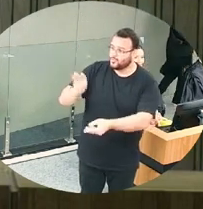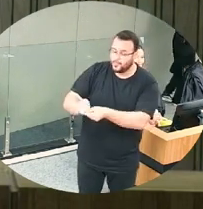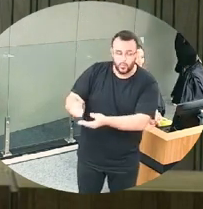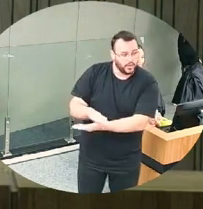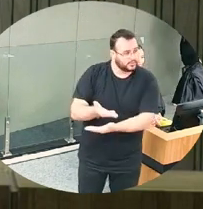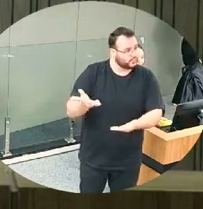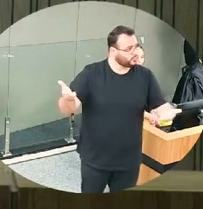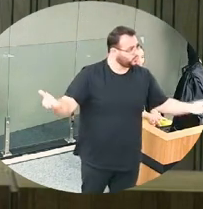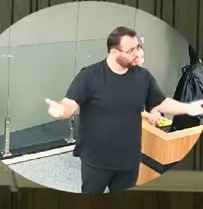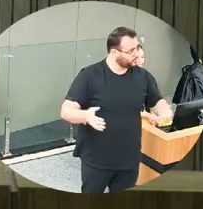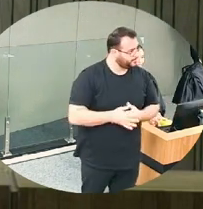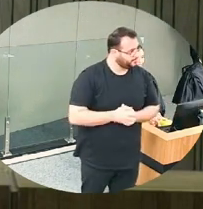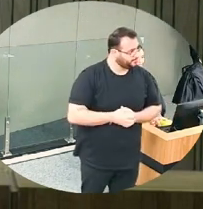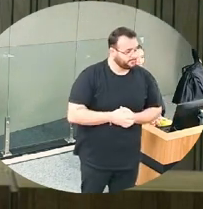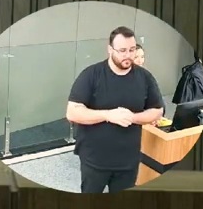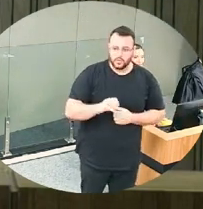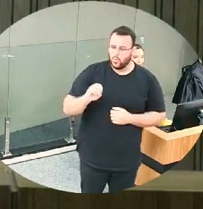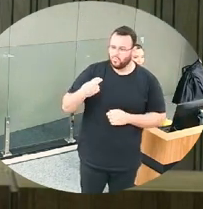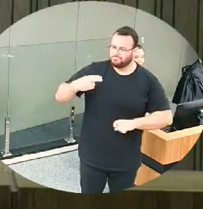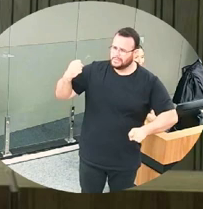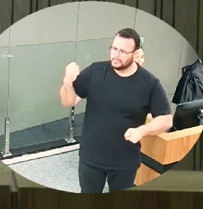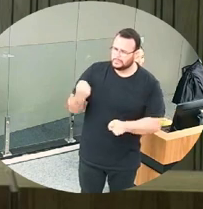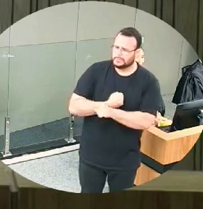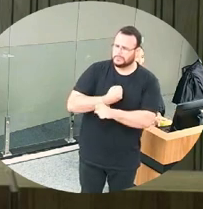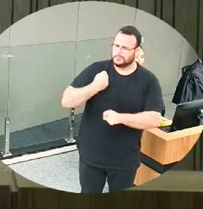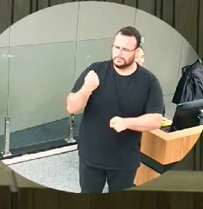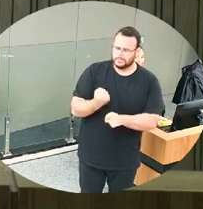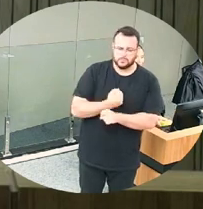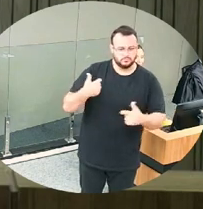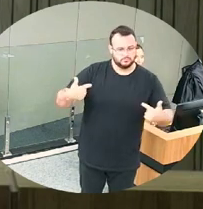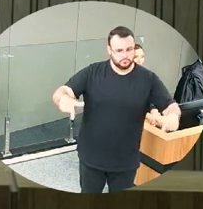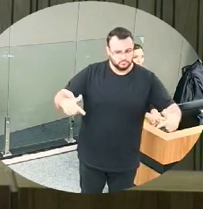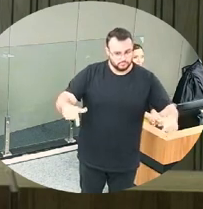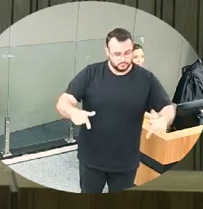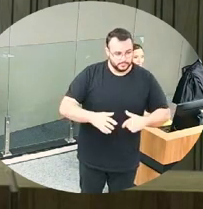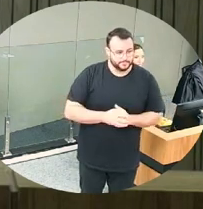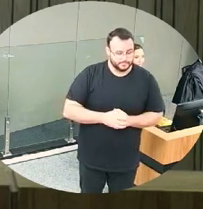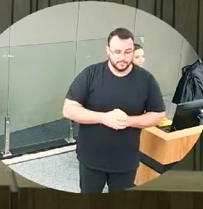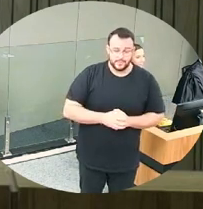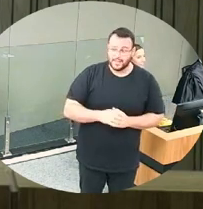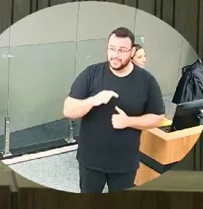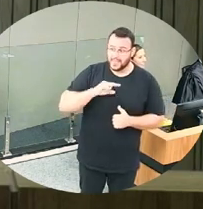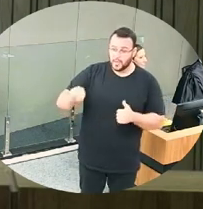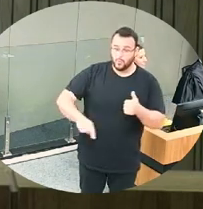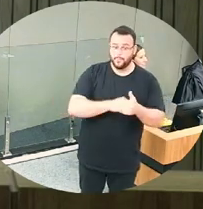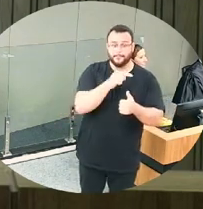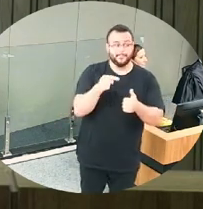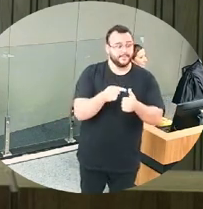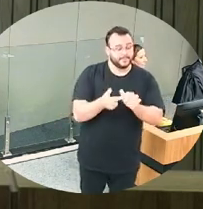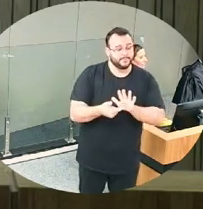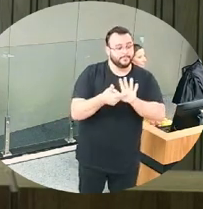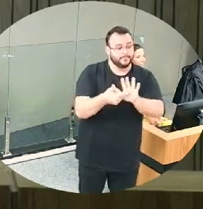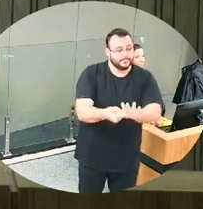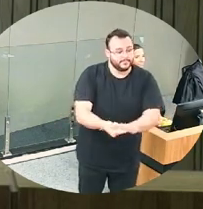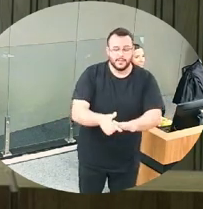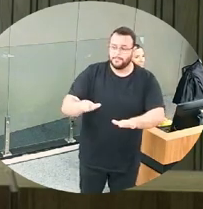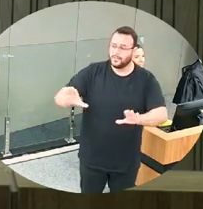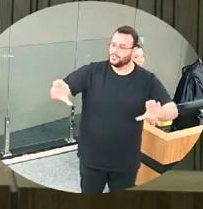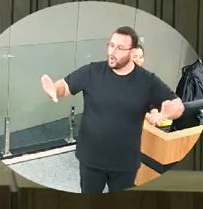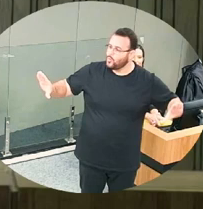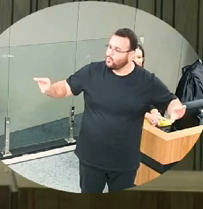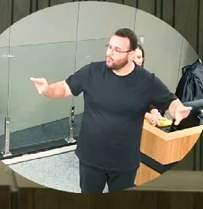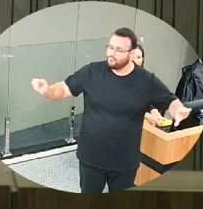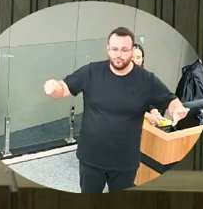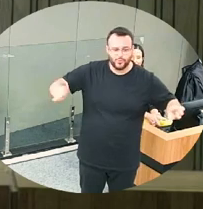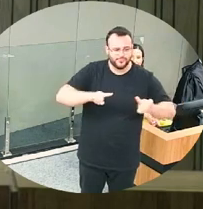a isso ou se resumiu a obras embora tenhamos colocado como ponto destacado dar mais conforto